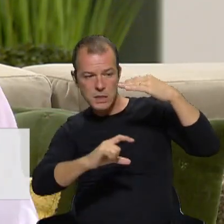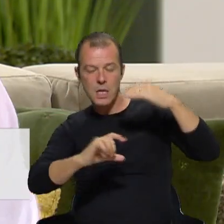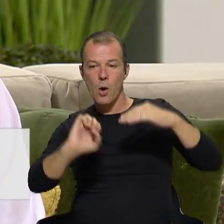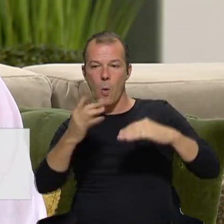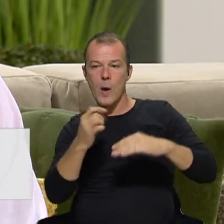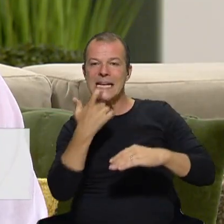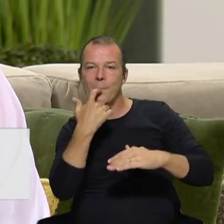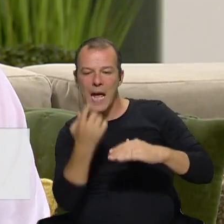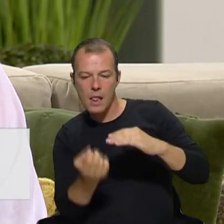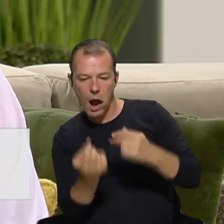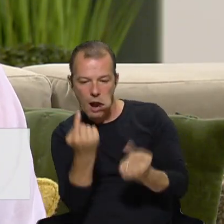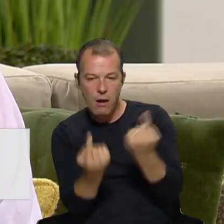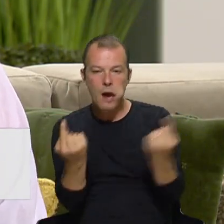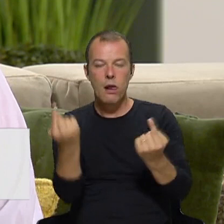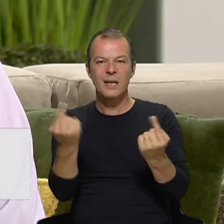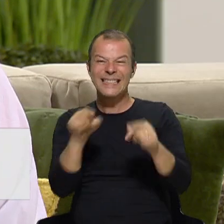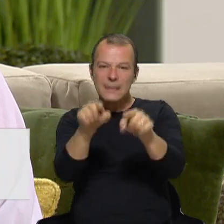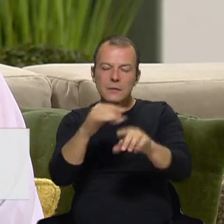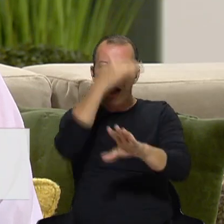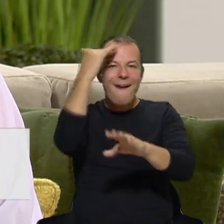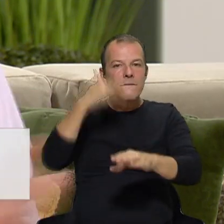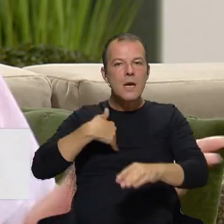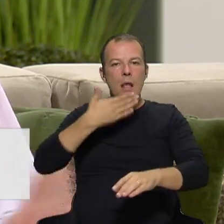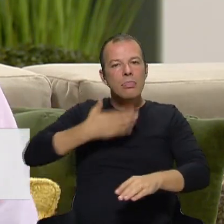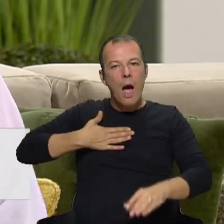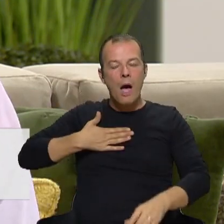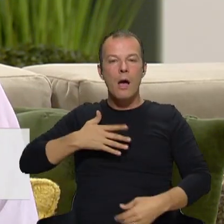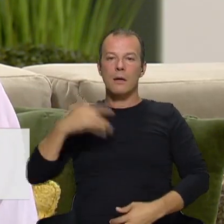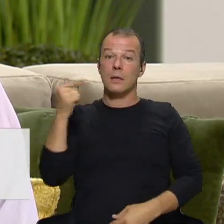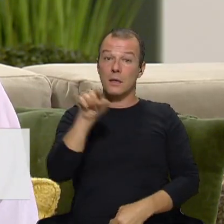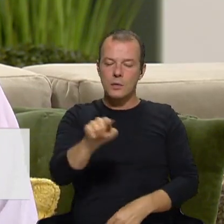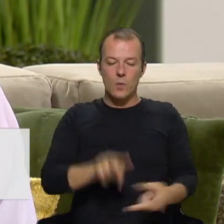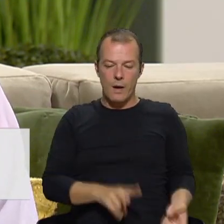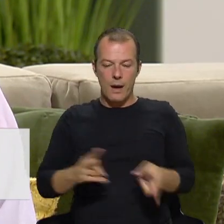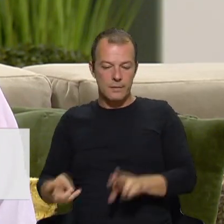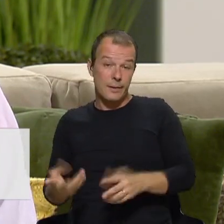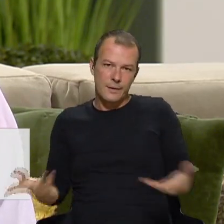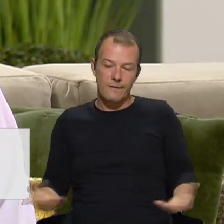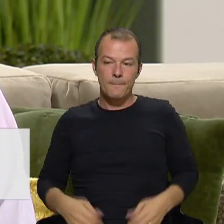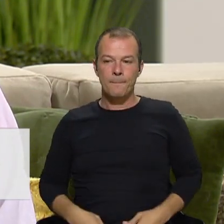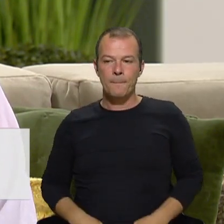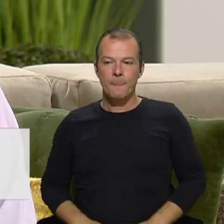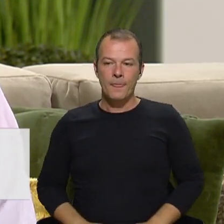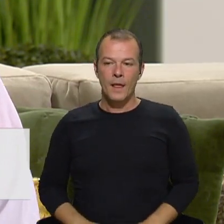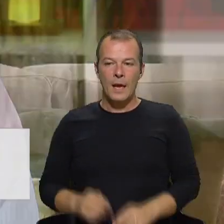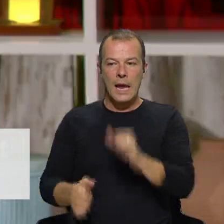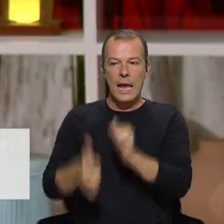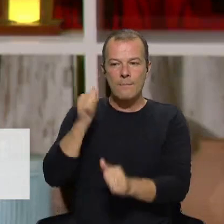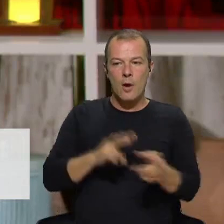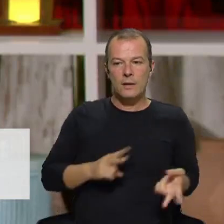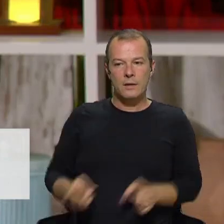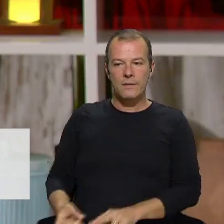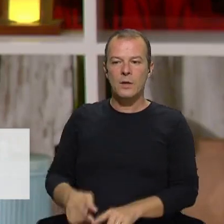lapidado e dificulta-me bastante e esta claro. Foi uma alternativa. Para já é a melhor que tens. É a melhor.